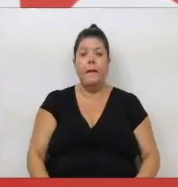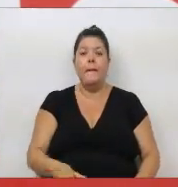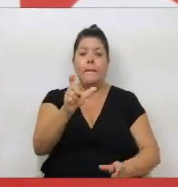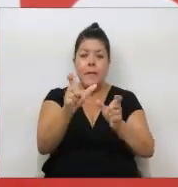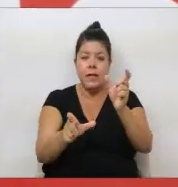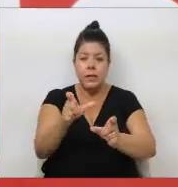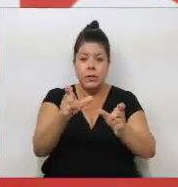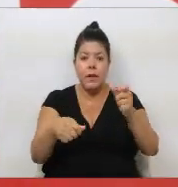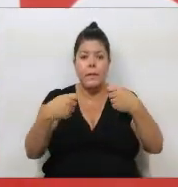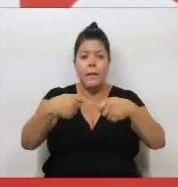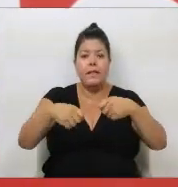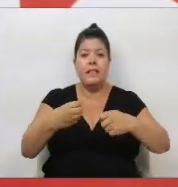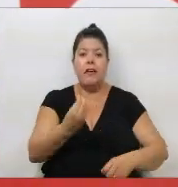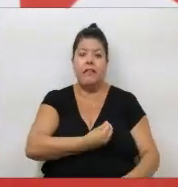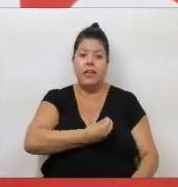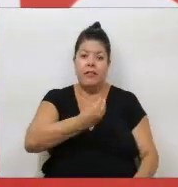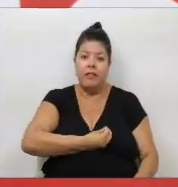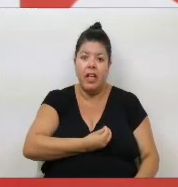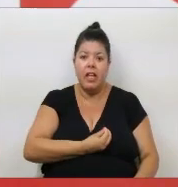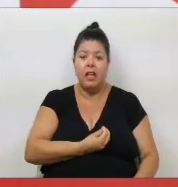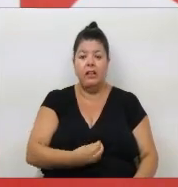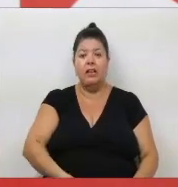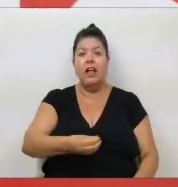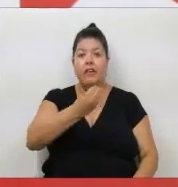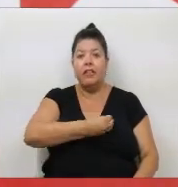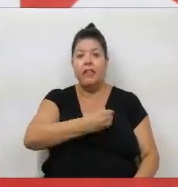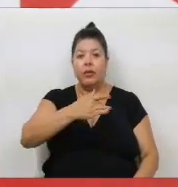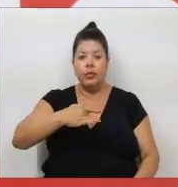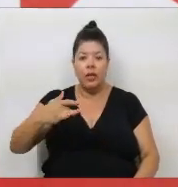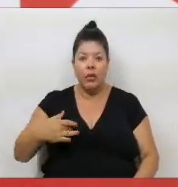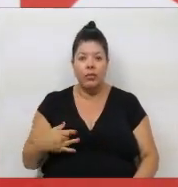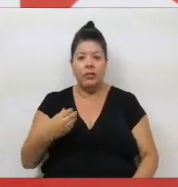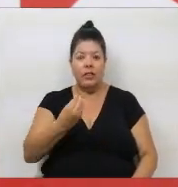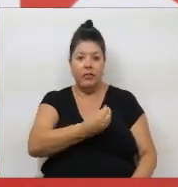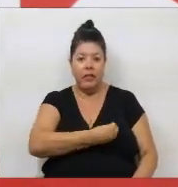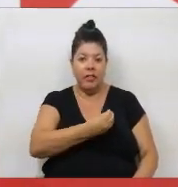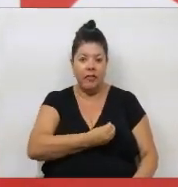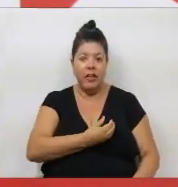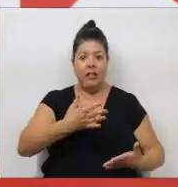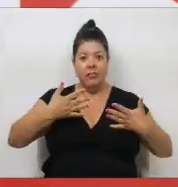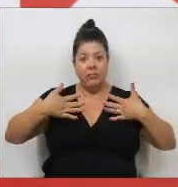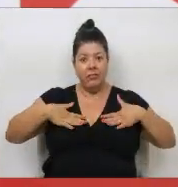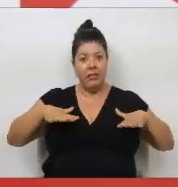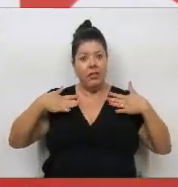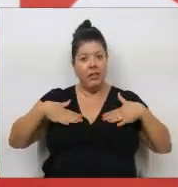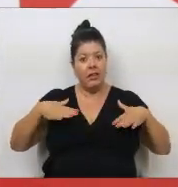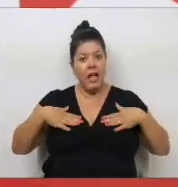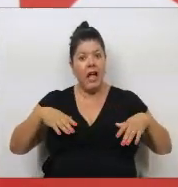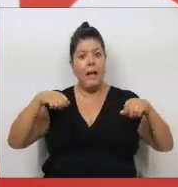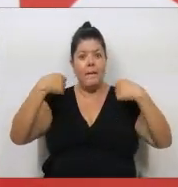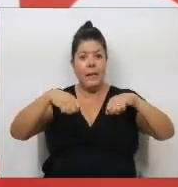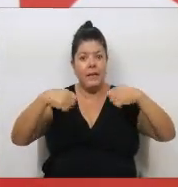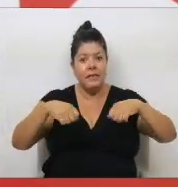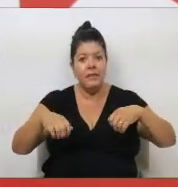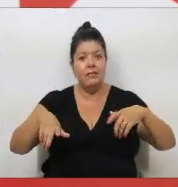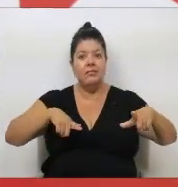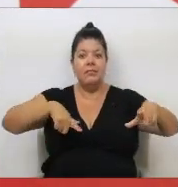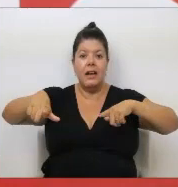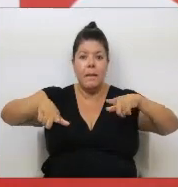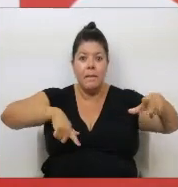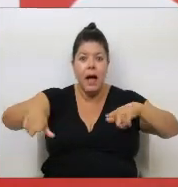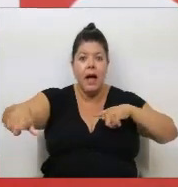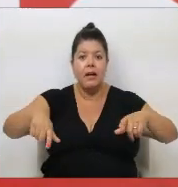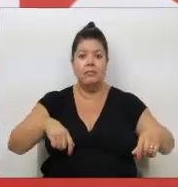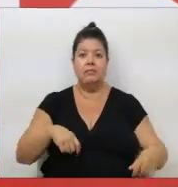precisam viver, viver com saúde, viver com tranquilidade. As pessoas precisam de trabalho, as pessoas precisam